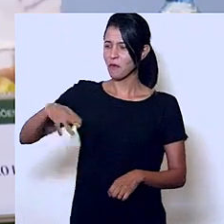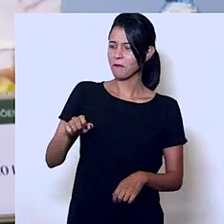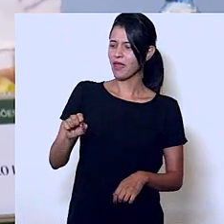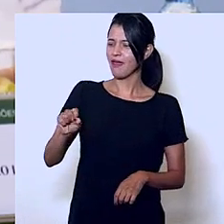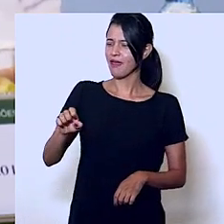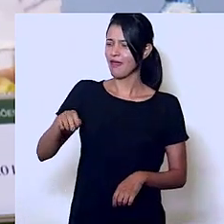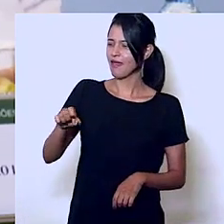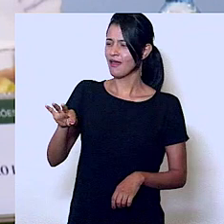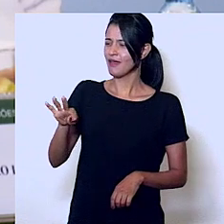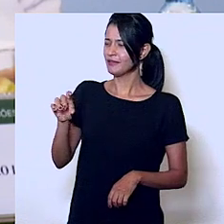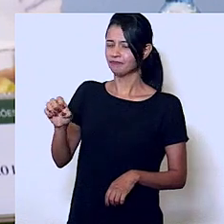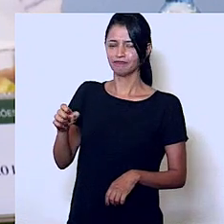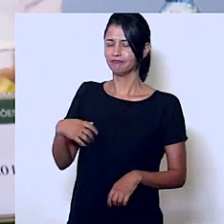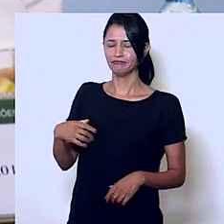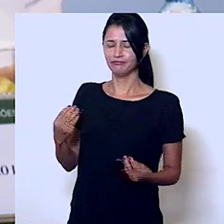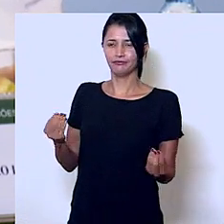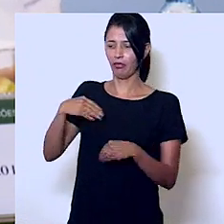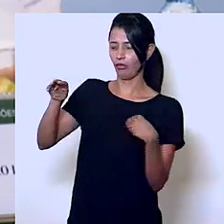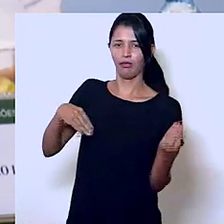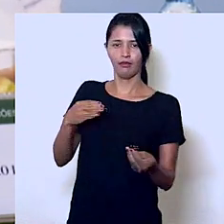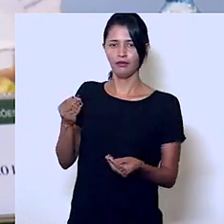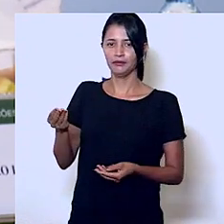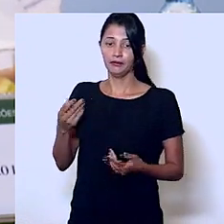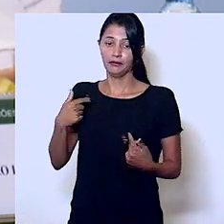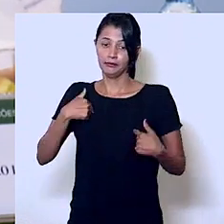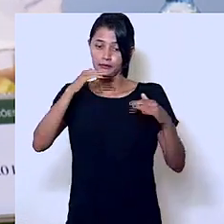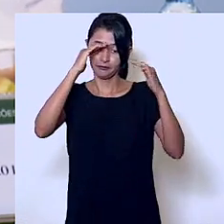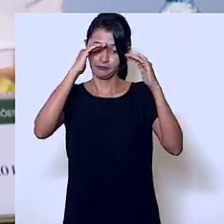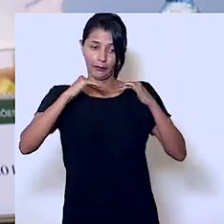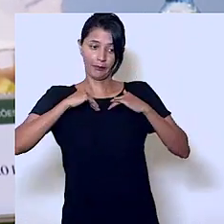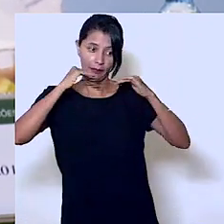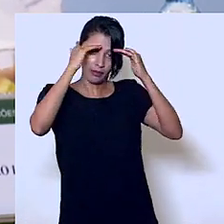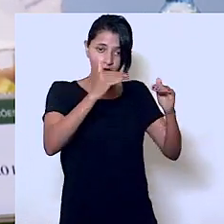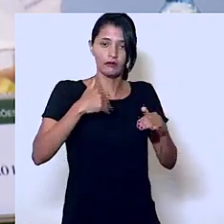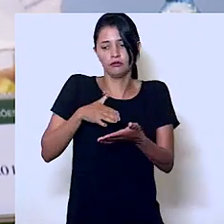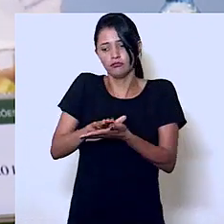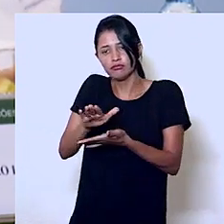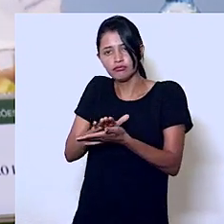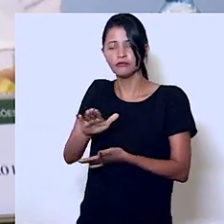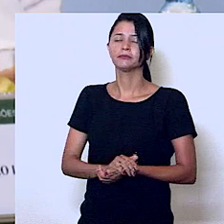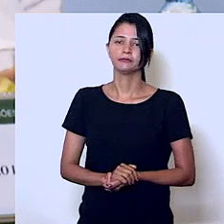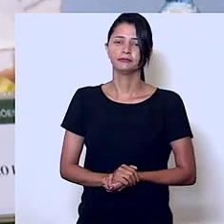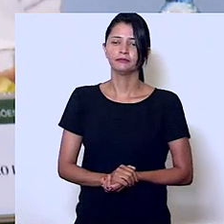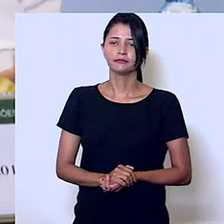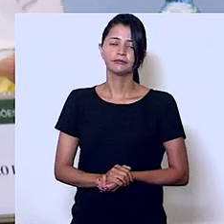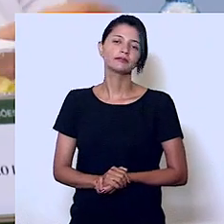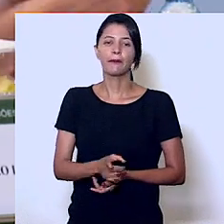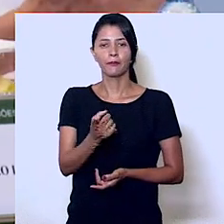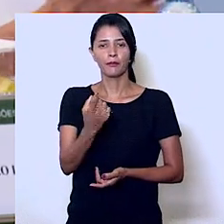mas obedece, né? Quem tem juízo, a gente lá publicou a notinha. Passa um tempo, aí